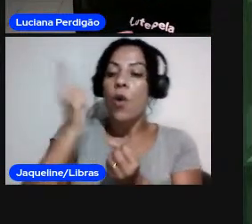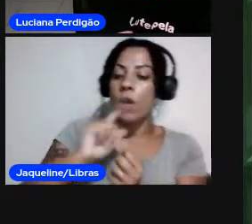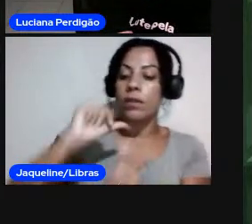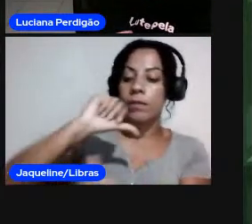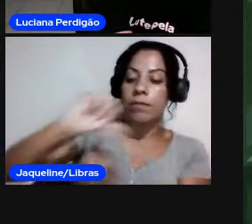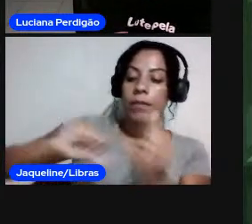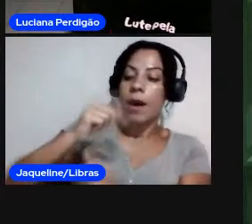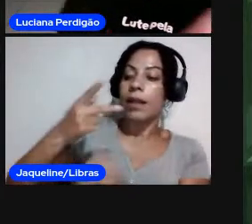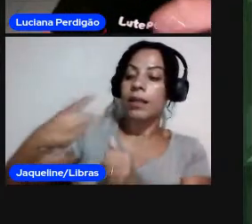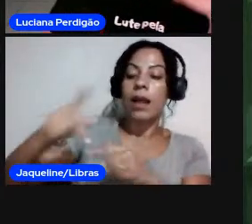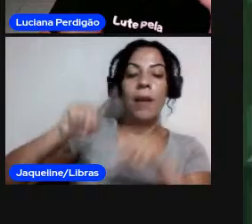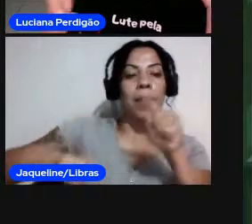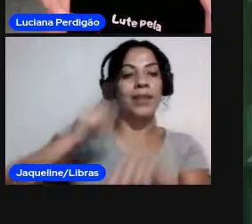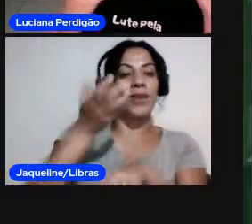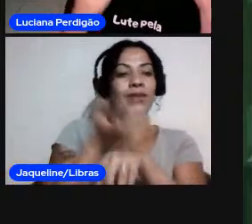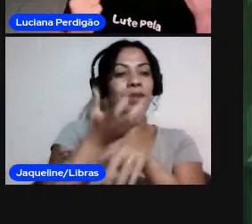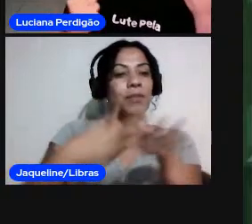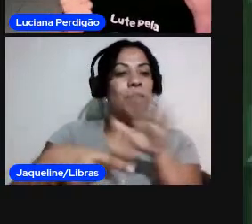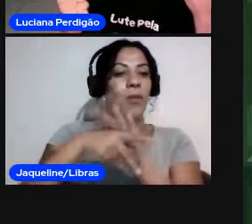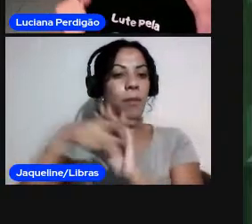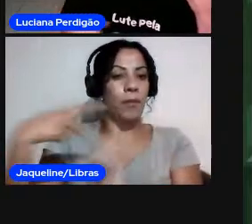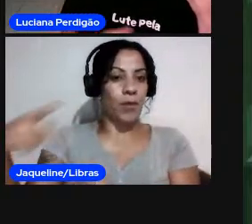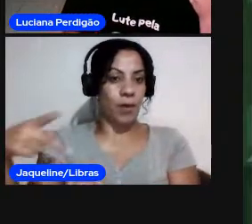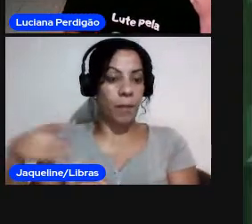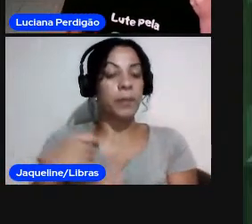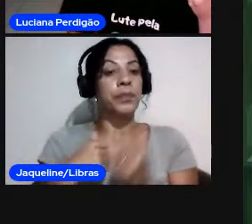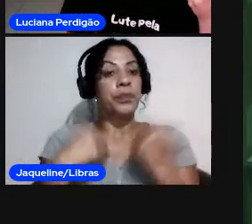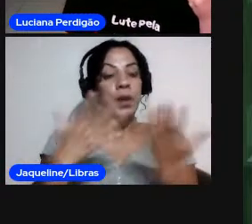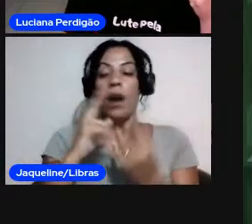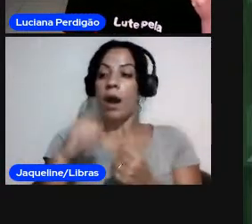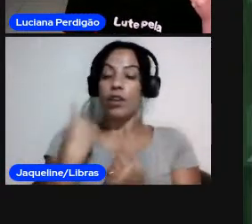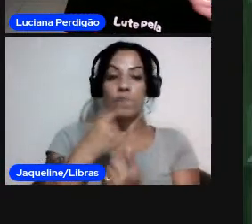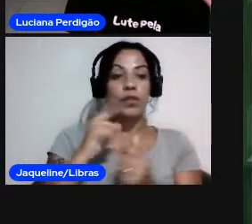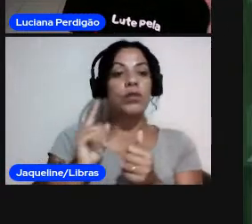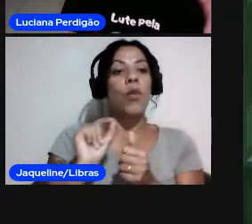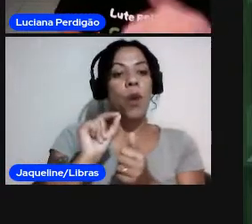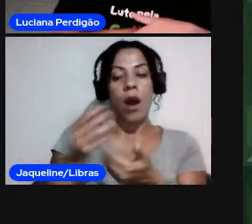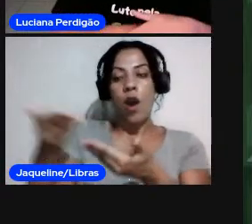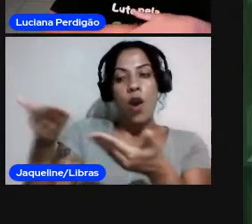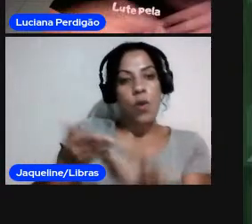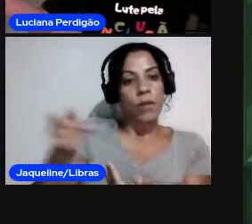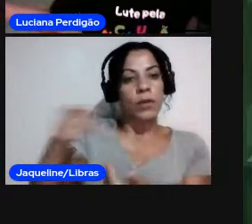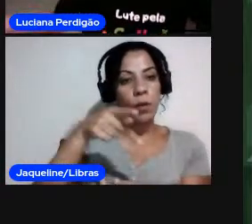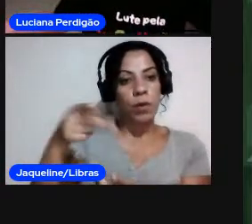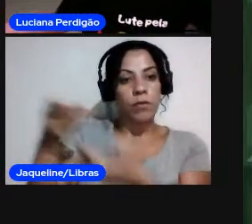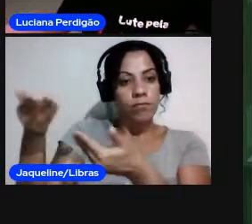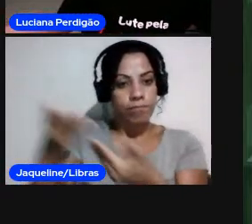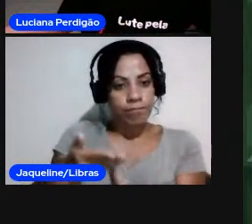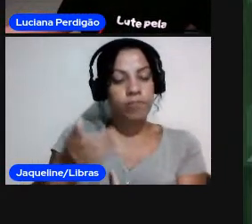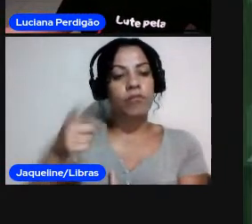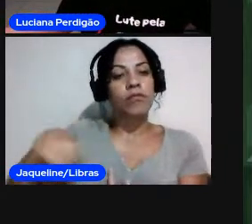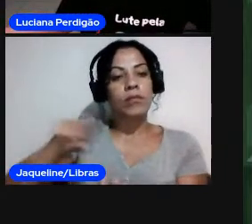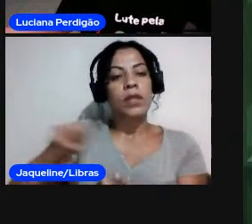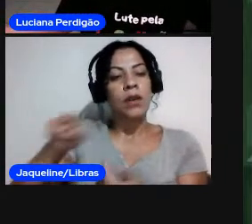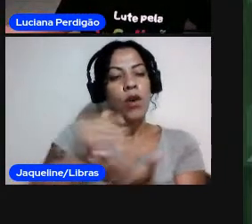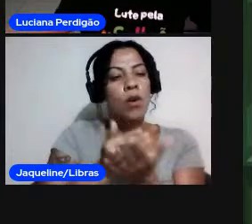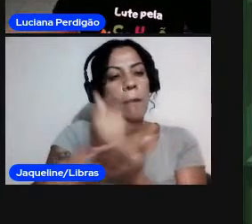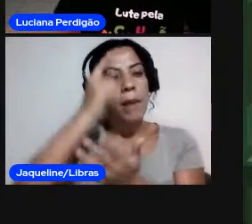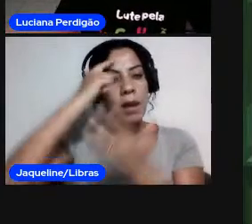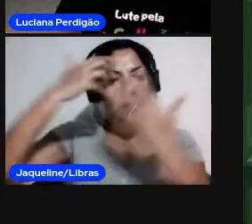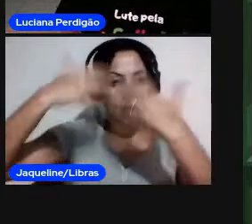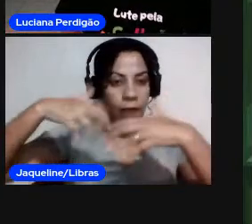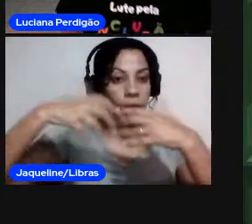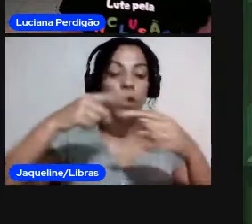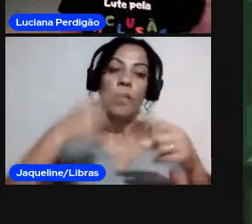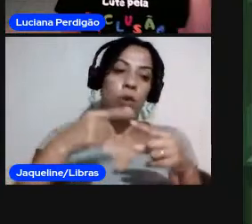sua disciplina. Então, a gente convidava o professor a refletir, não dava para a gente acessibilizar o material inteiro,